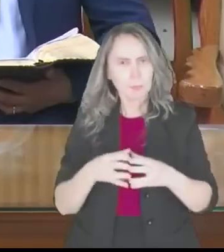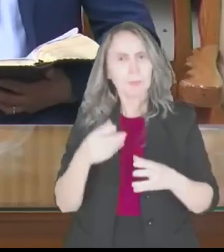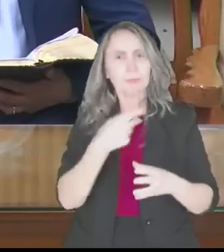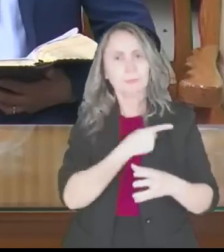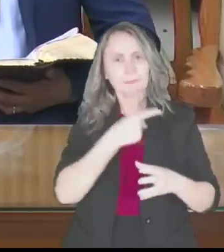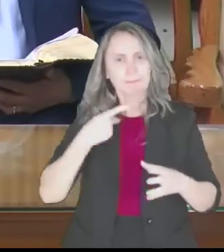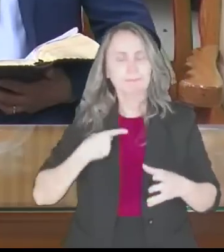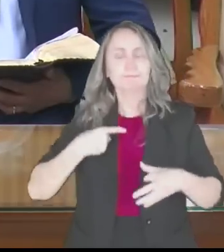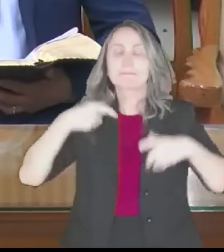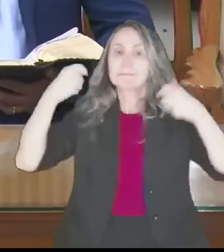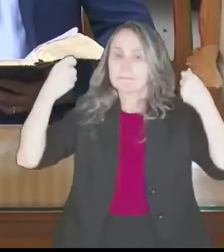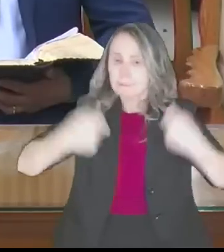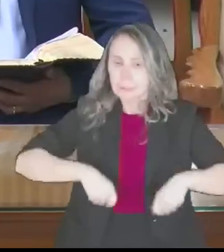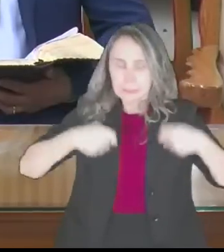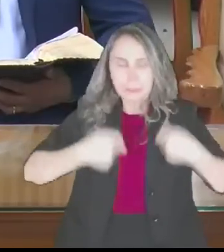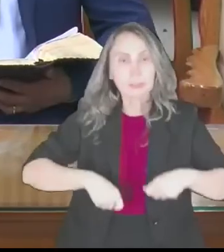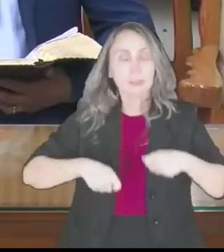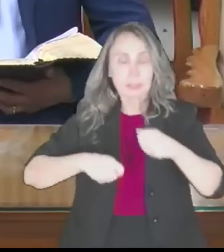sabe.